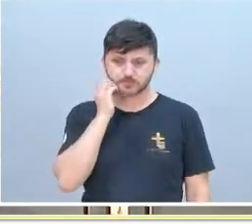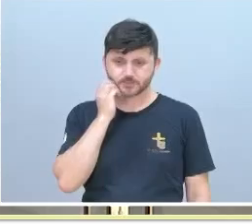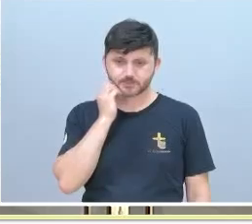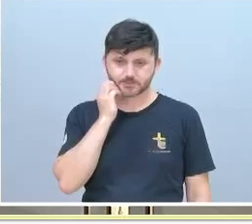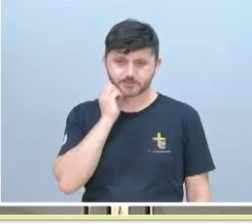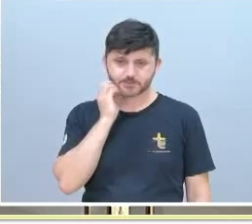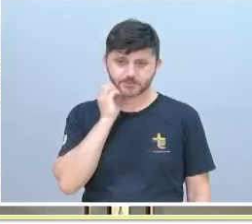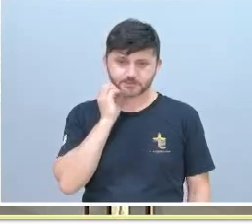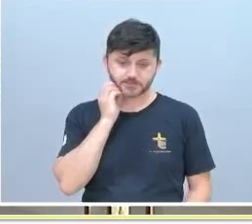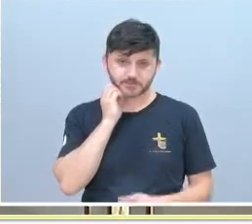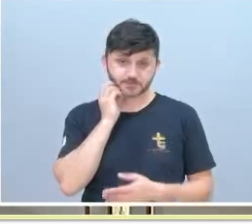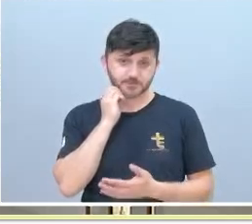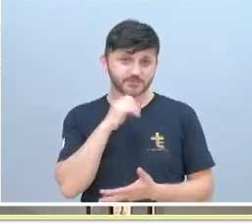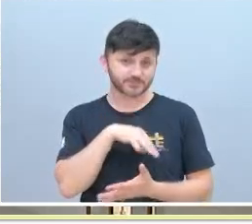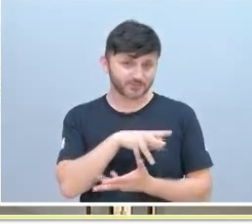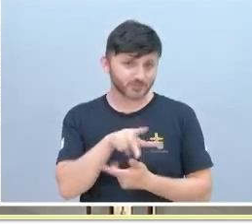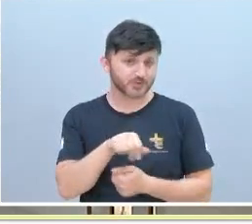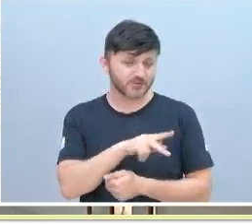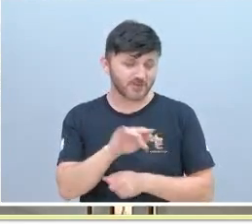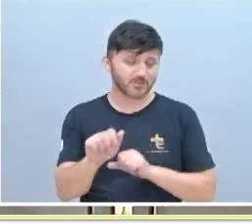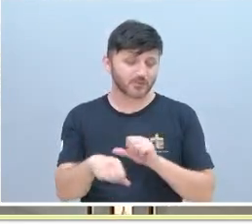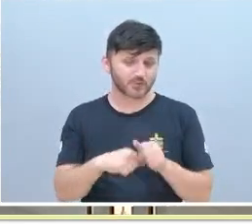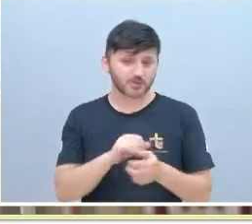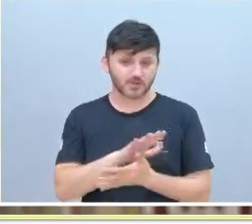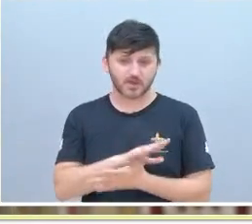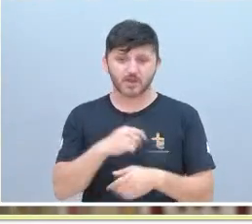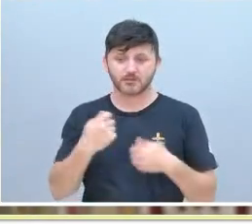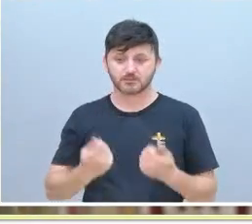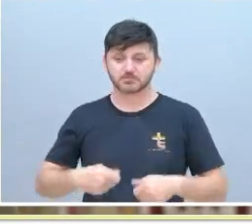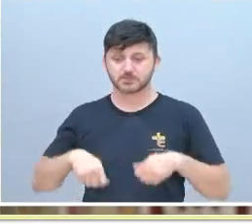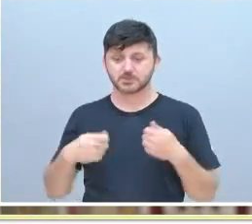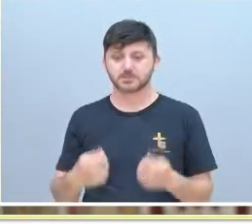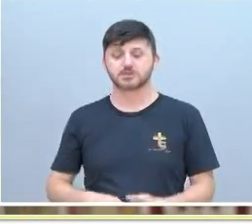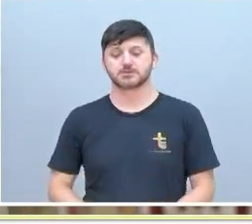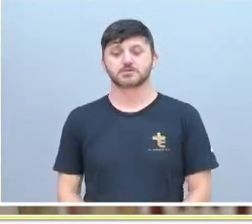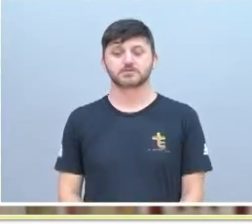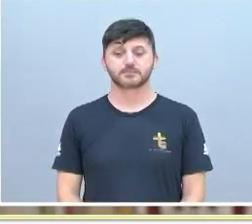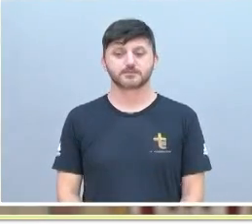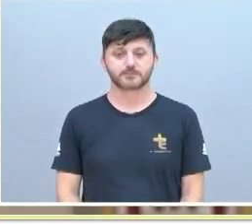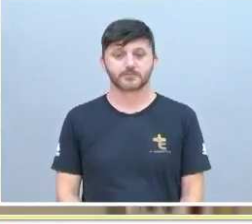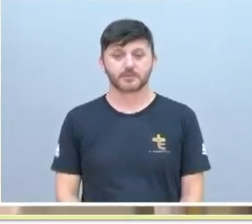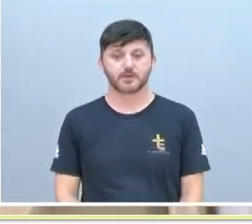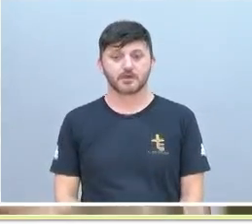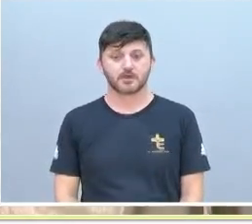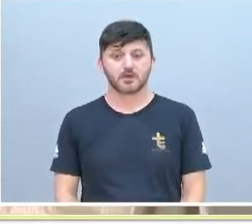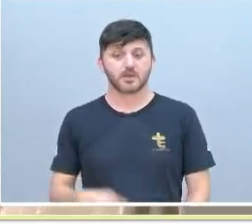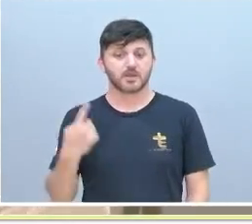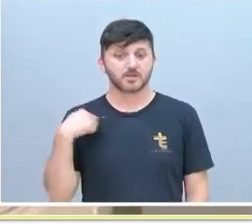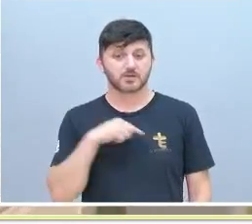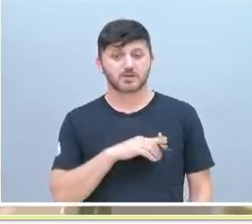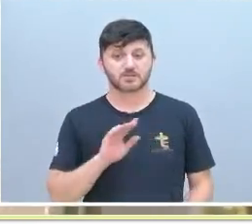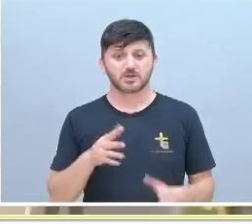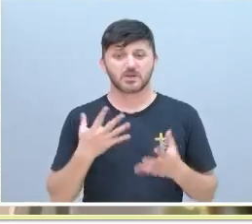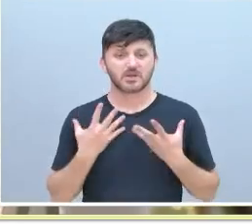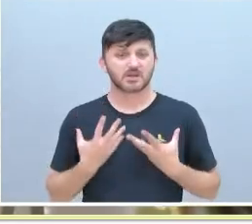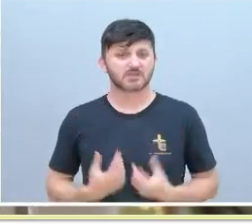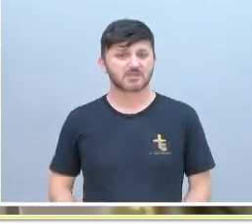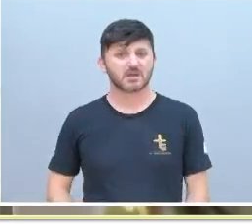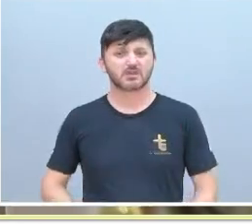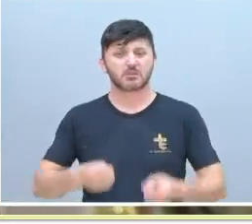Isso o mundo tem necessidade. Meus irmãos, nós estamos cansados de